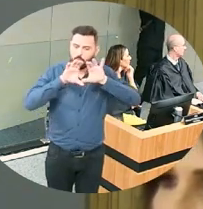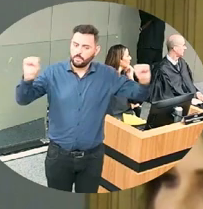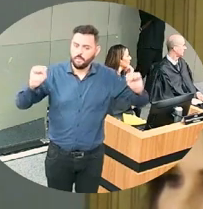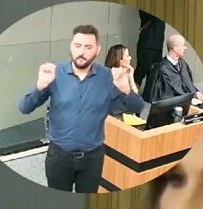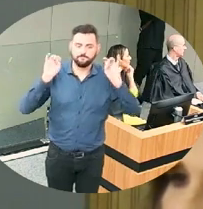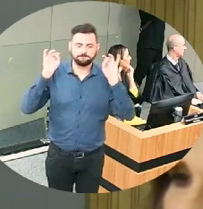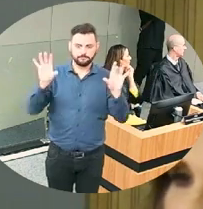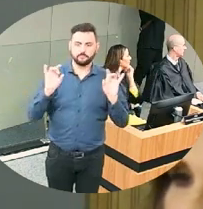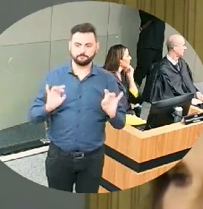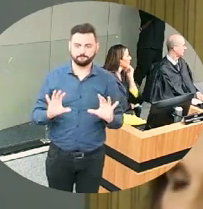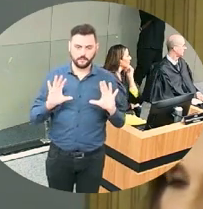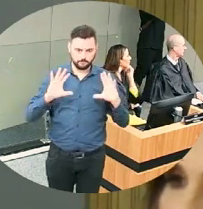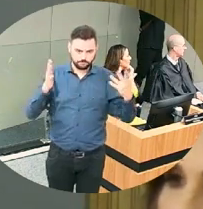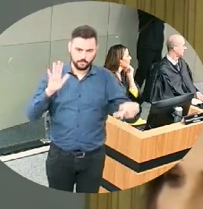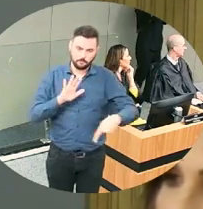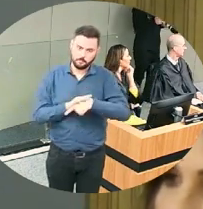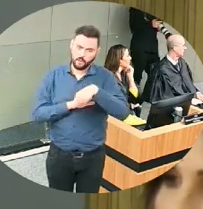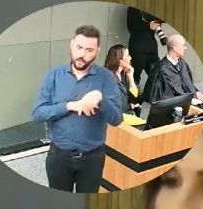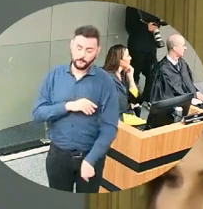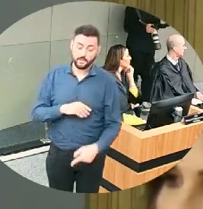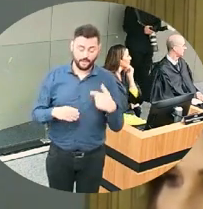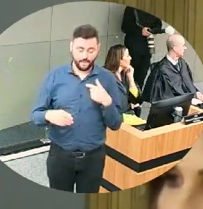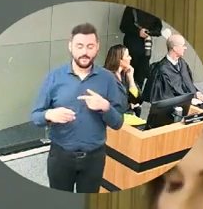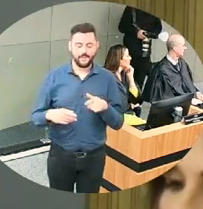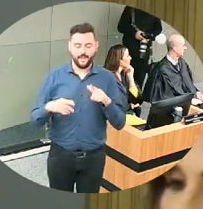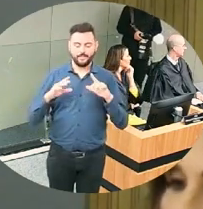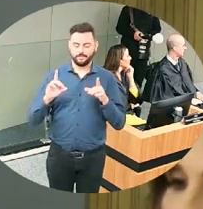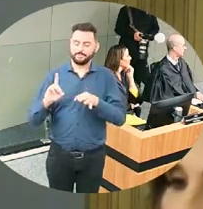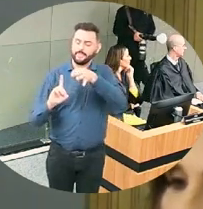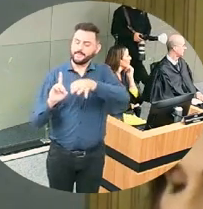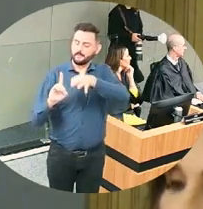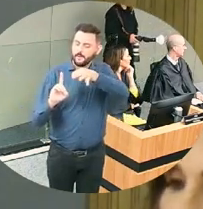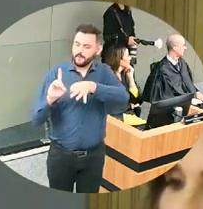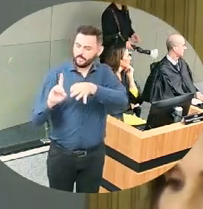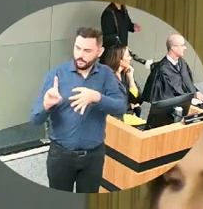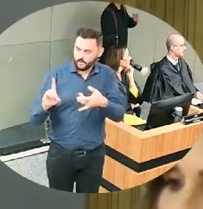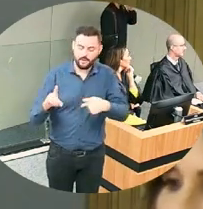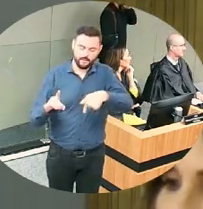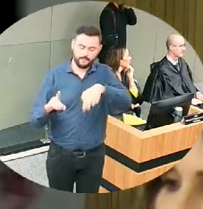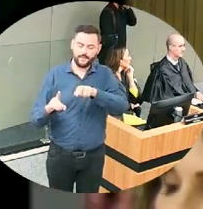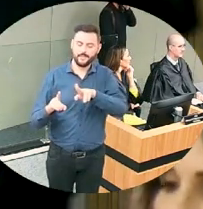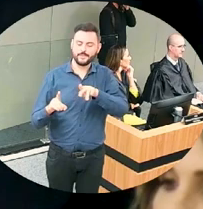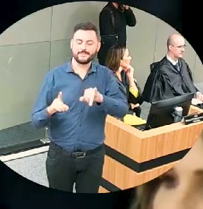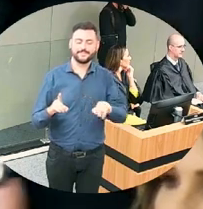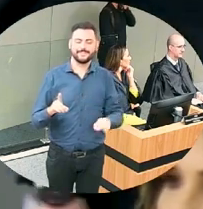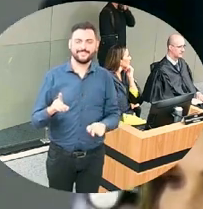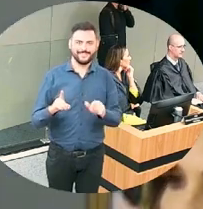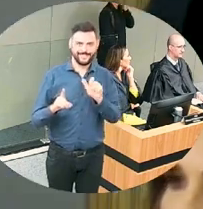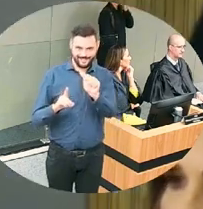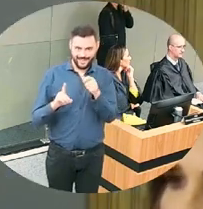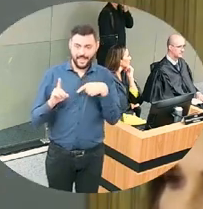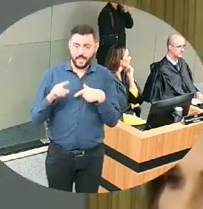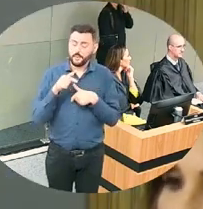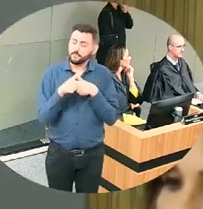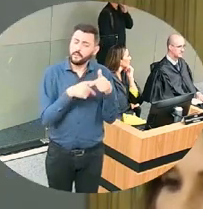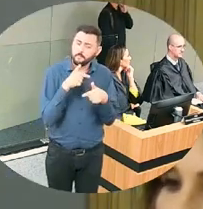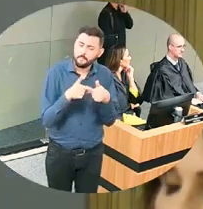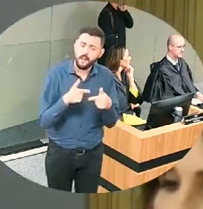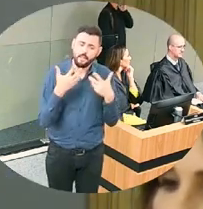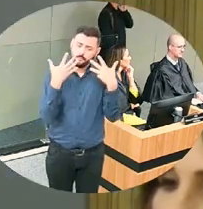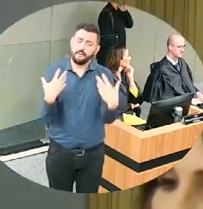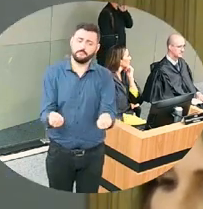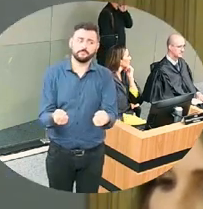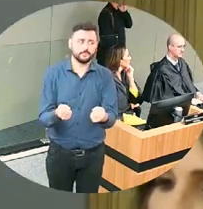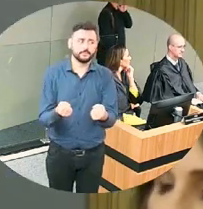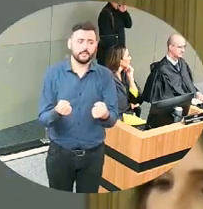sessão solene a excelentíssima desembargadora Késia Araújo Duarte nieves Gonzales prestou o seguinte